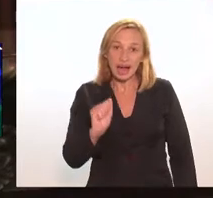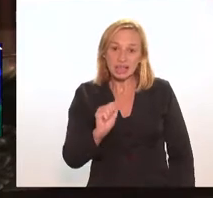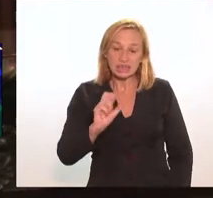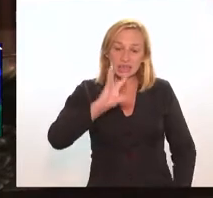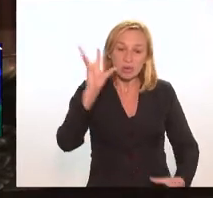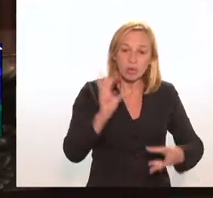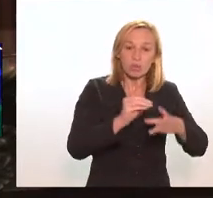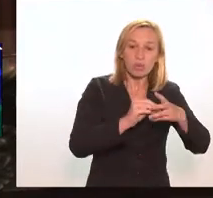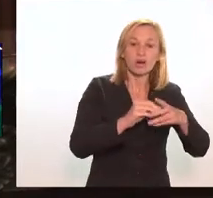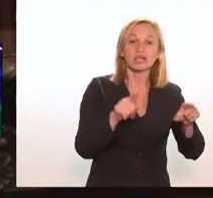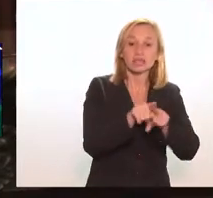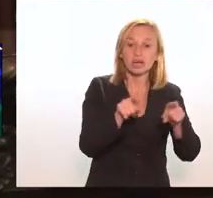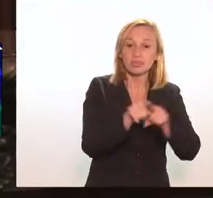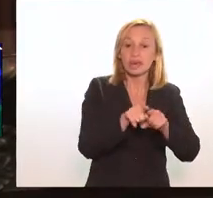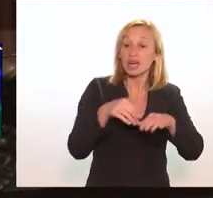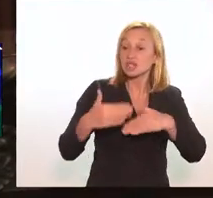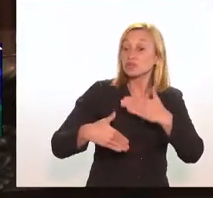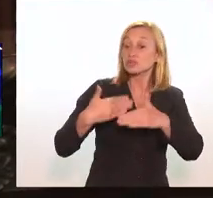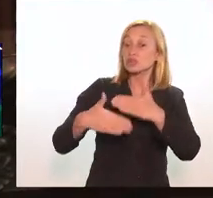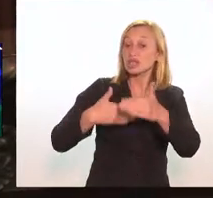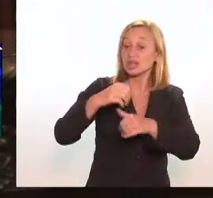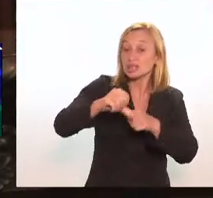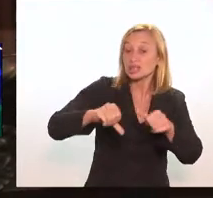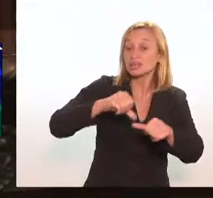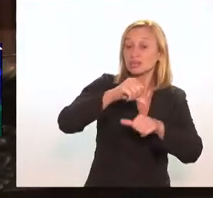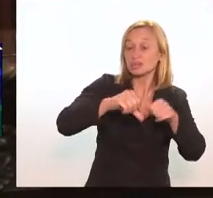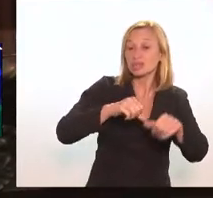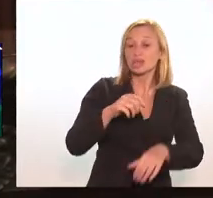dessas mudanças dinâmicas e orgânicas.